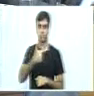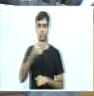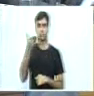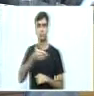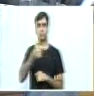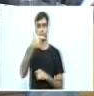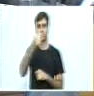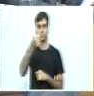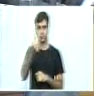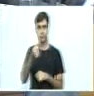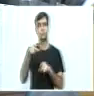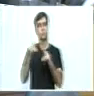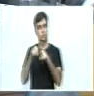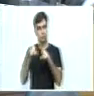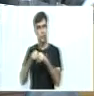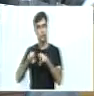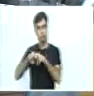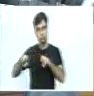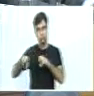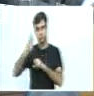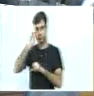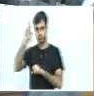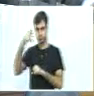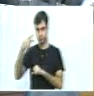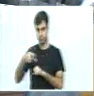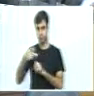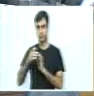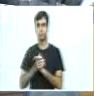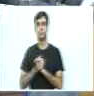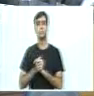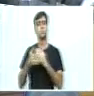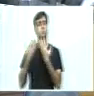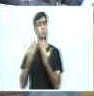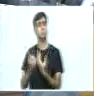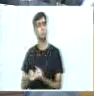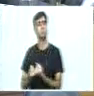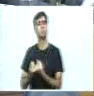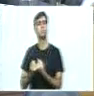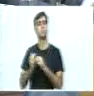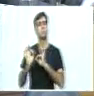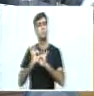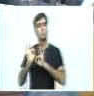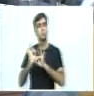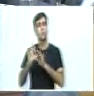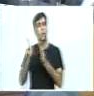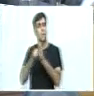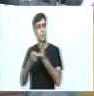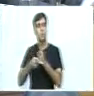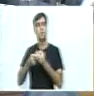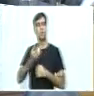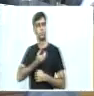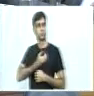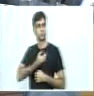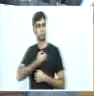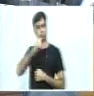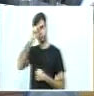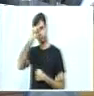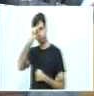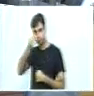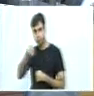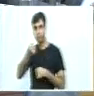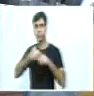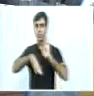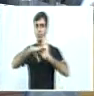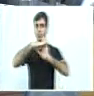002/2016, também da mesa diretora. Aprova a outorga de comendas e honrarias nos termos